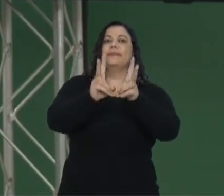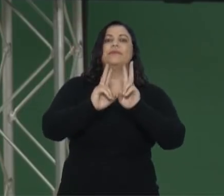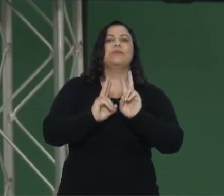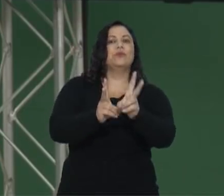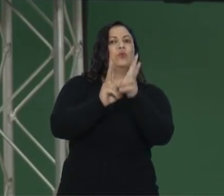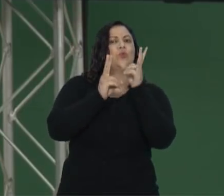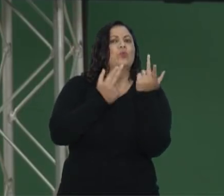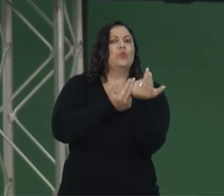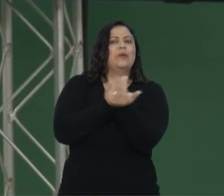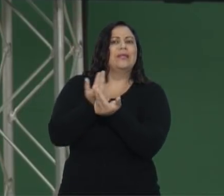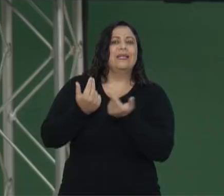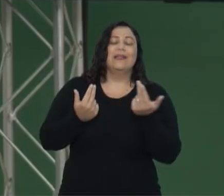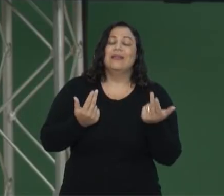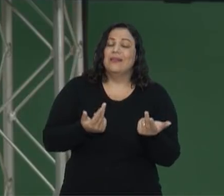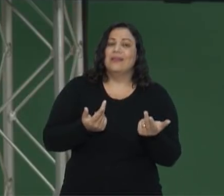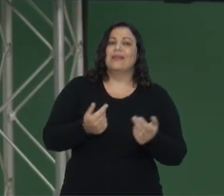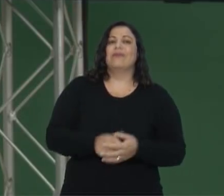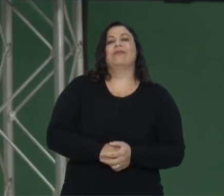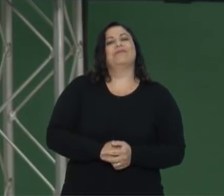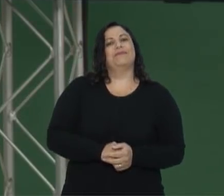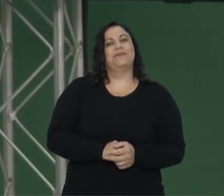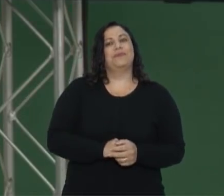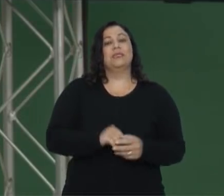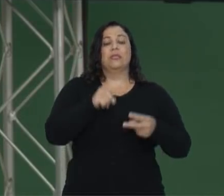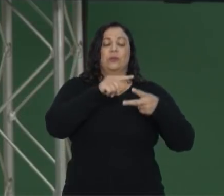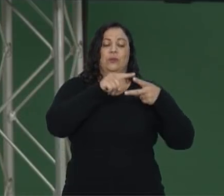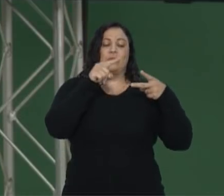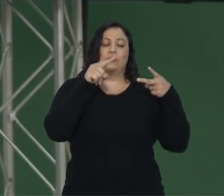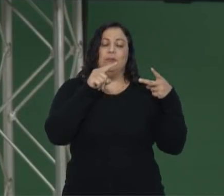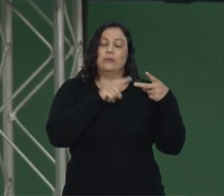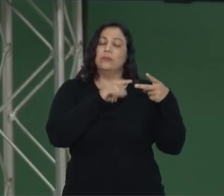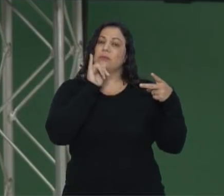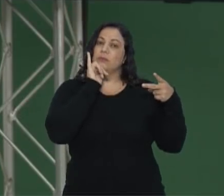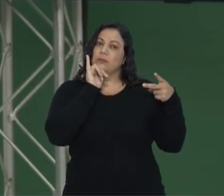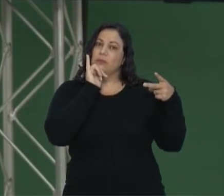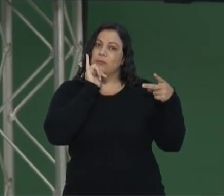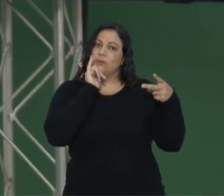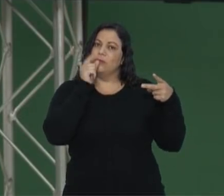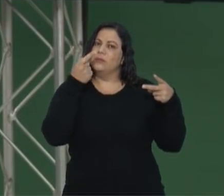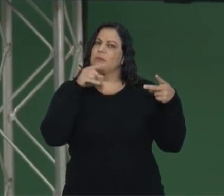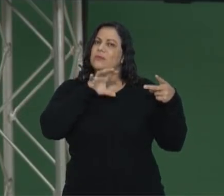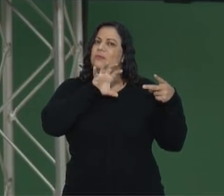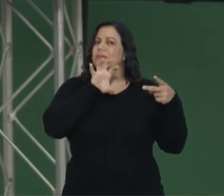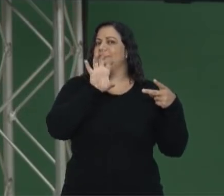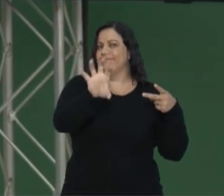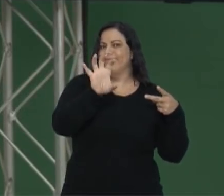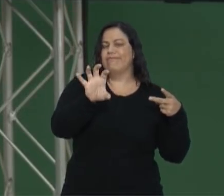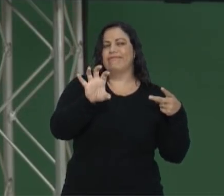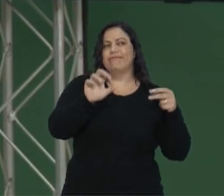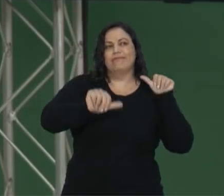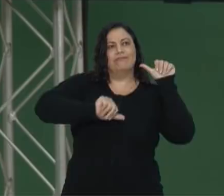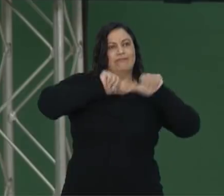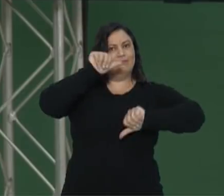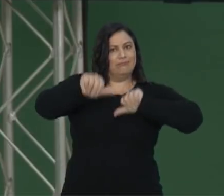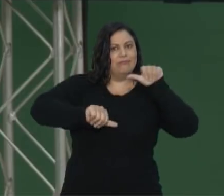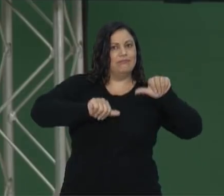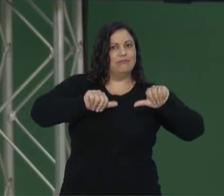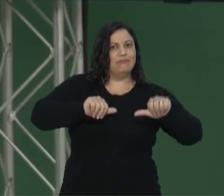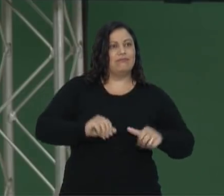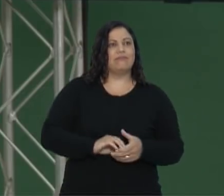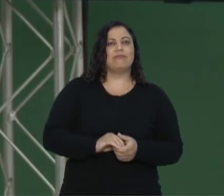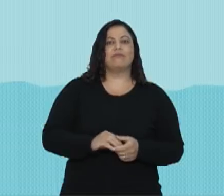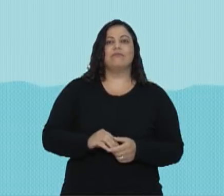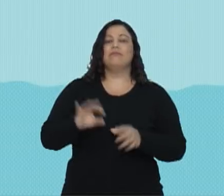ou produção de algo novo. Então, são 2 exemplos de situações de transformações físicas na natureza. Olha